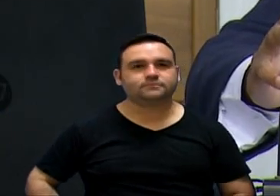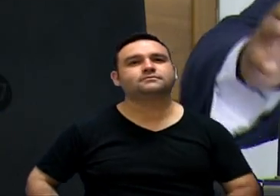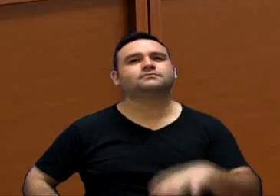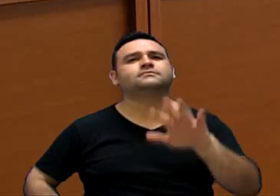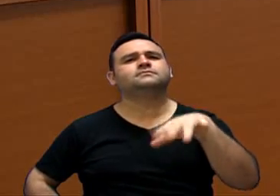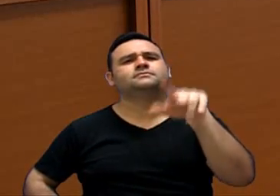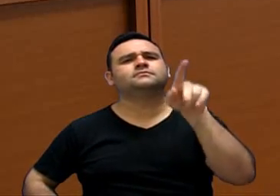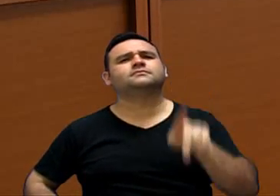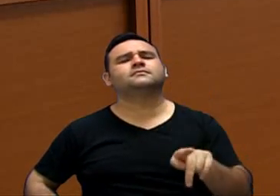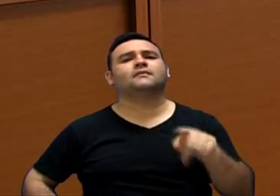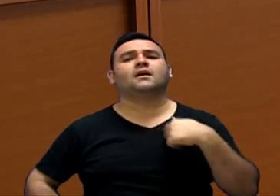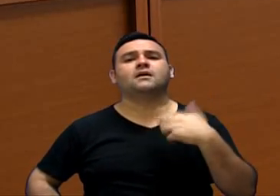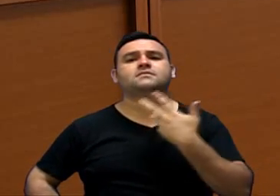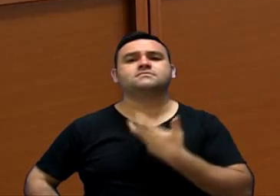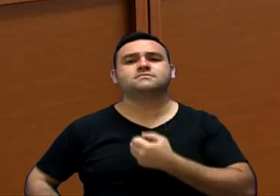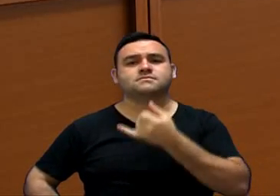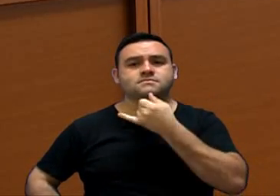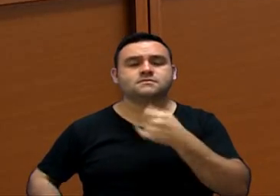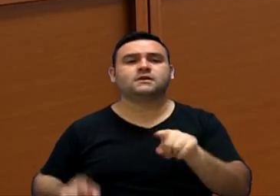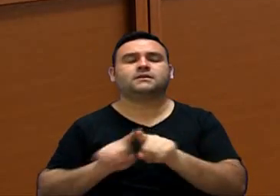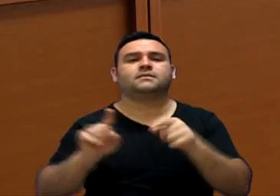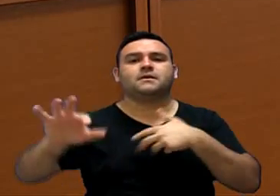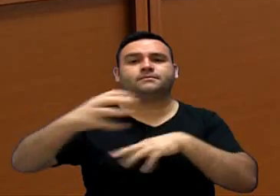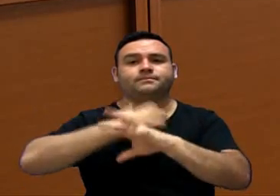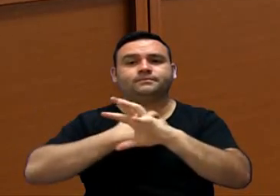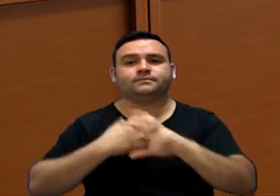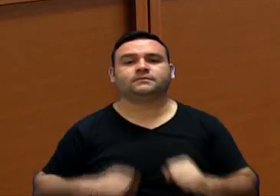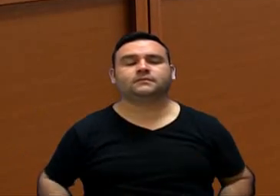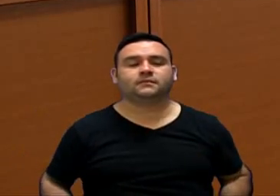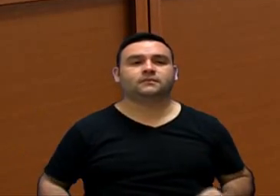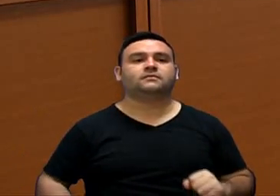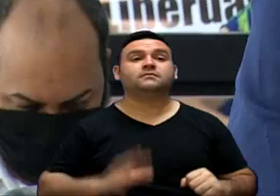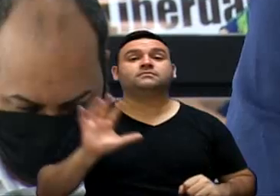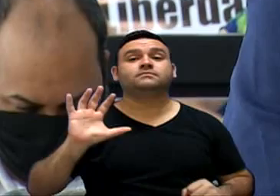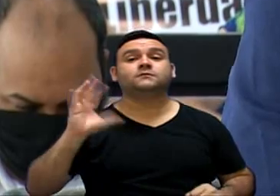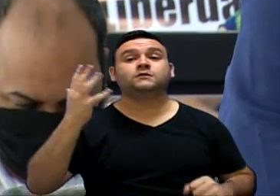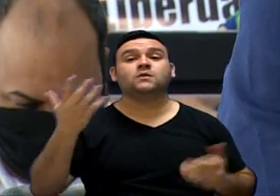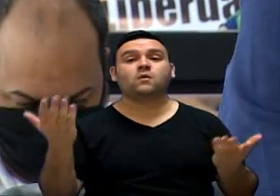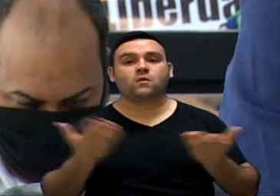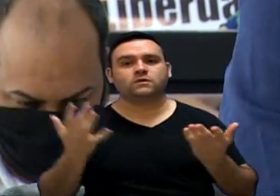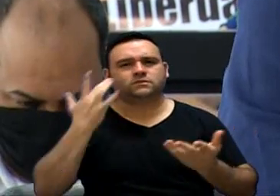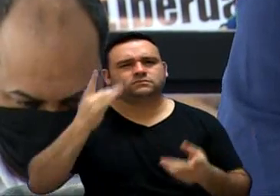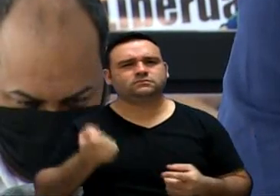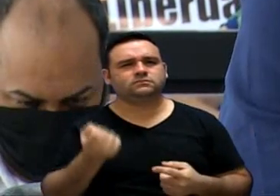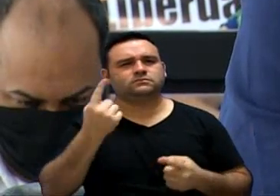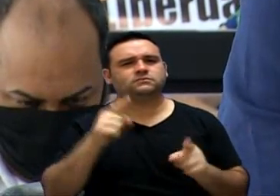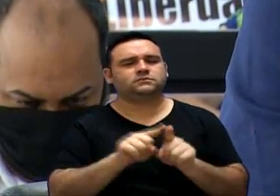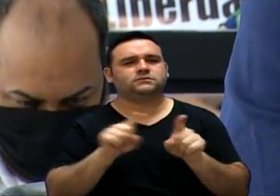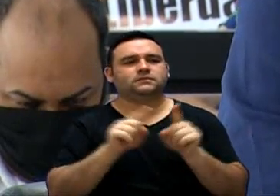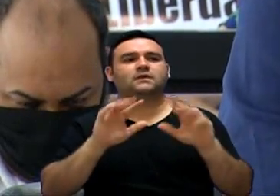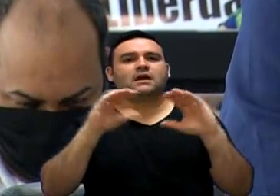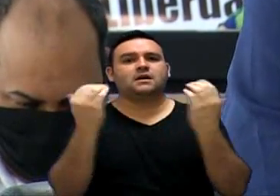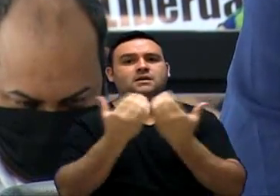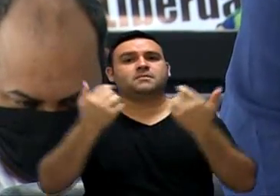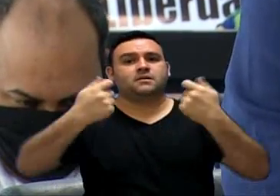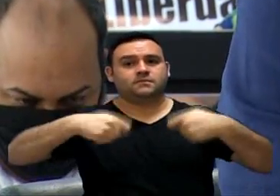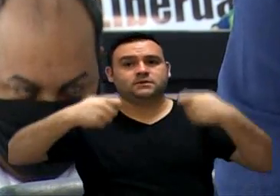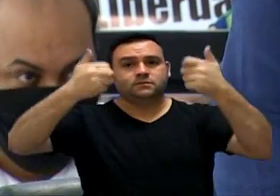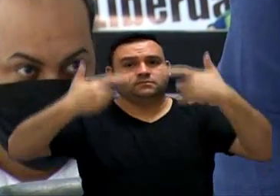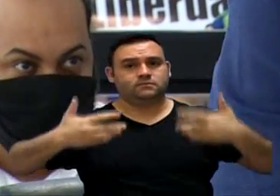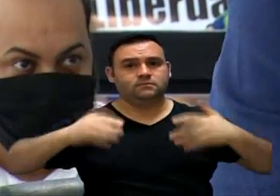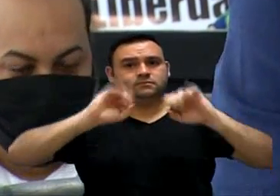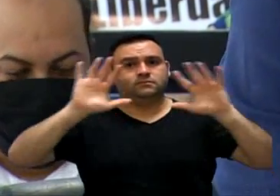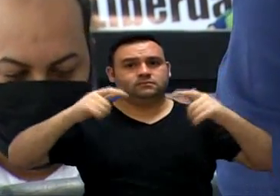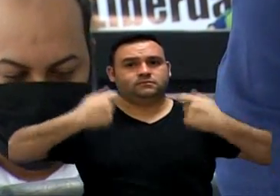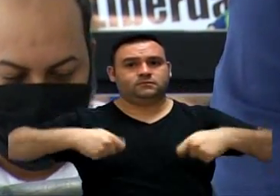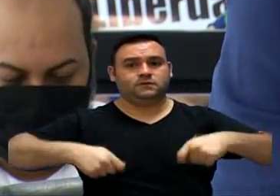Senhor presidente, o meu voto é de pesar e solidariedade. O que aconteceu hoje, eu acho muito estranho, a Clasa tem que ter esclarecimento sobre